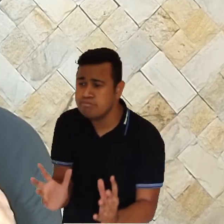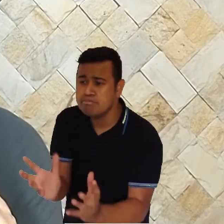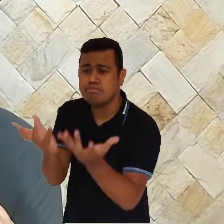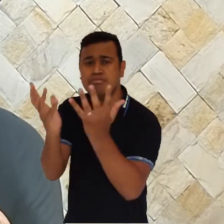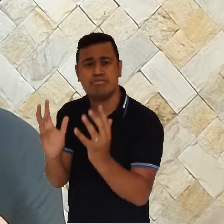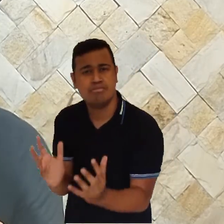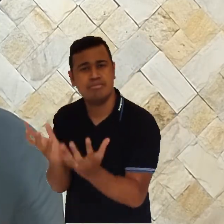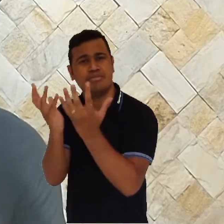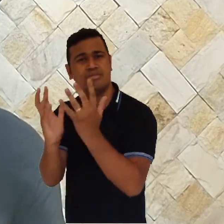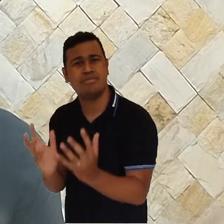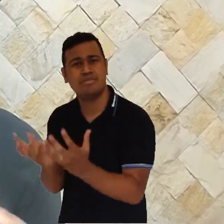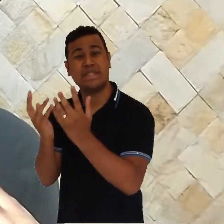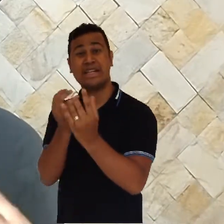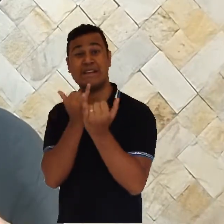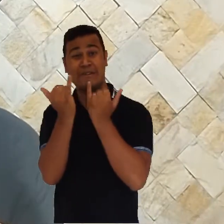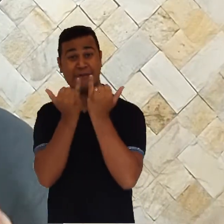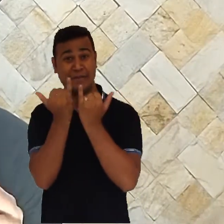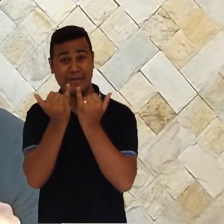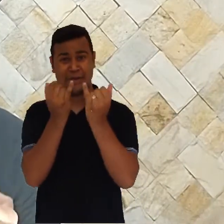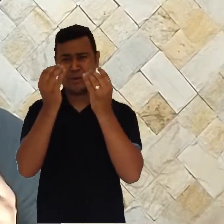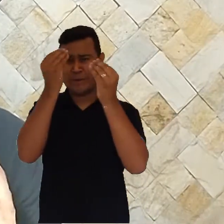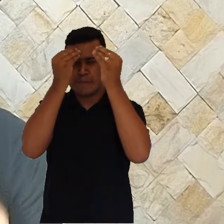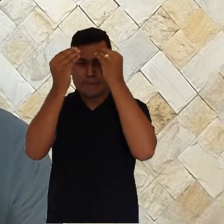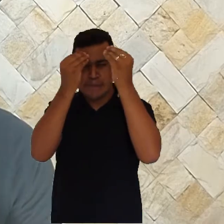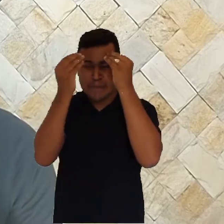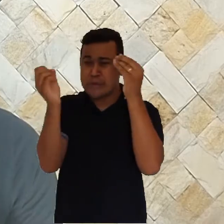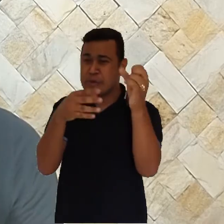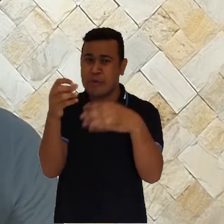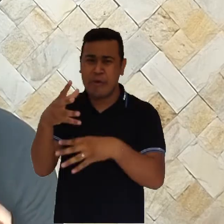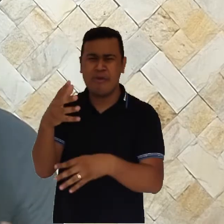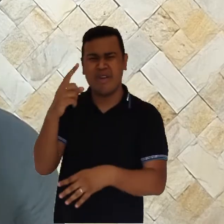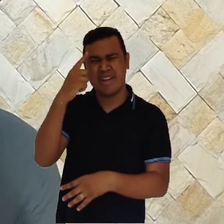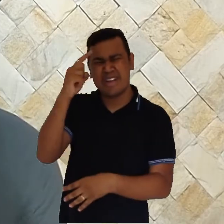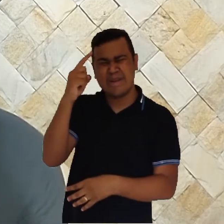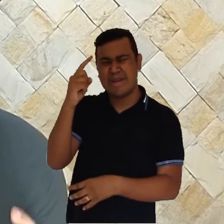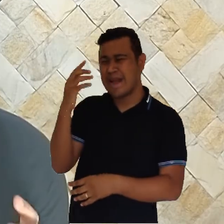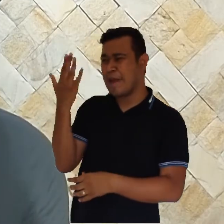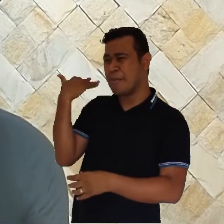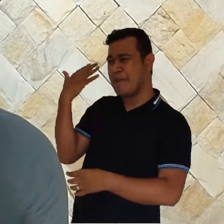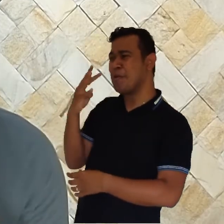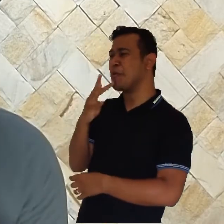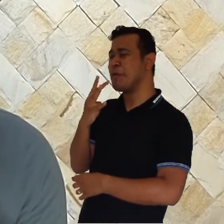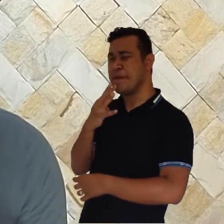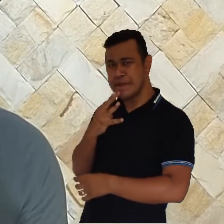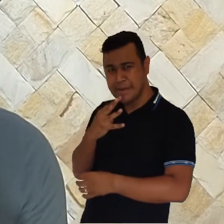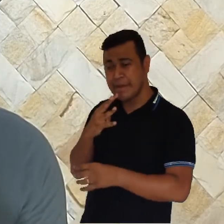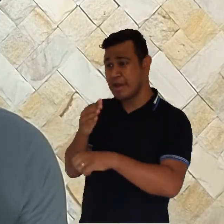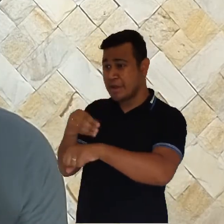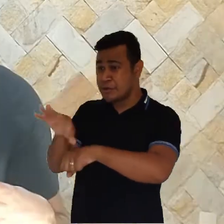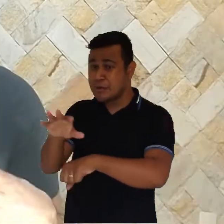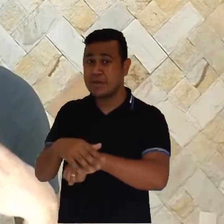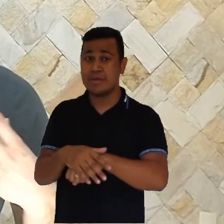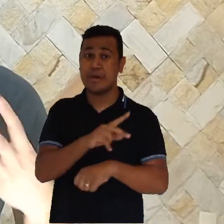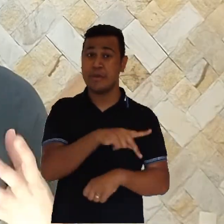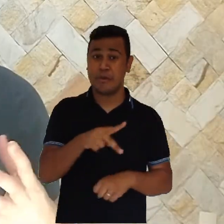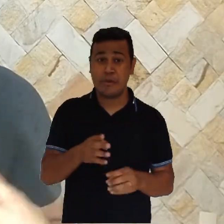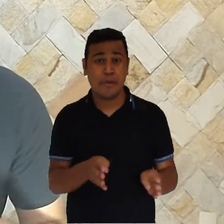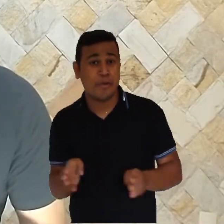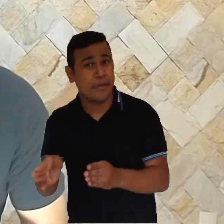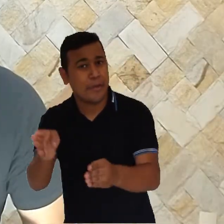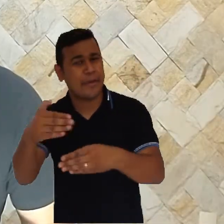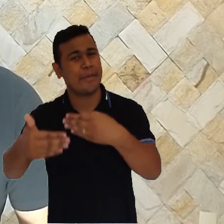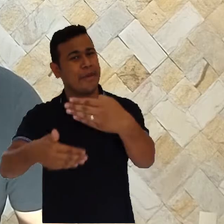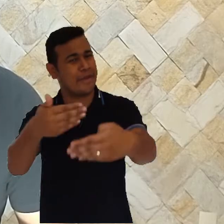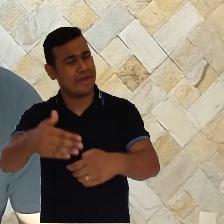a construir a nova informação com base no que já sabem, com o professor somente guiando o processo. São atividades